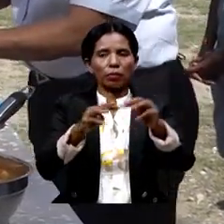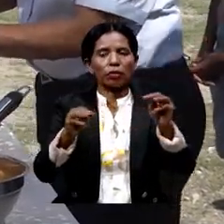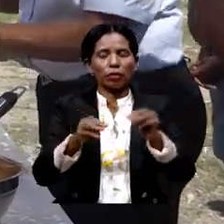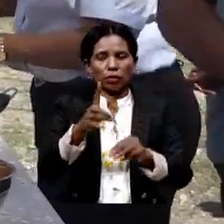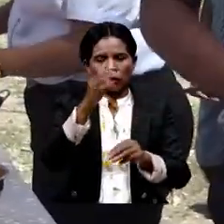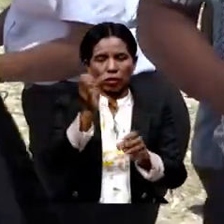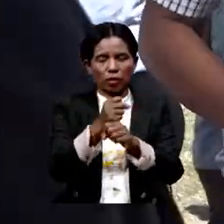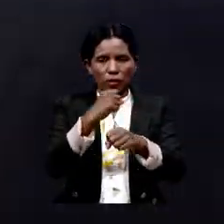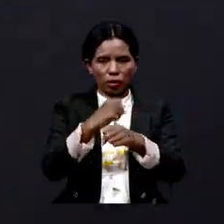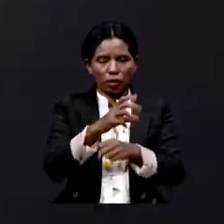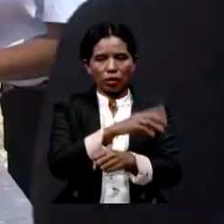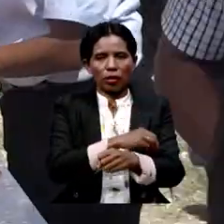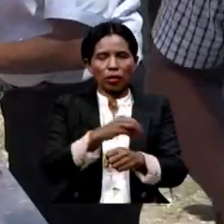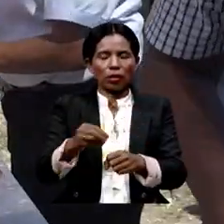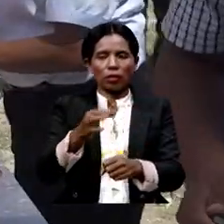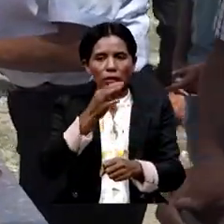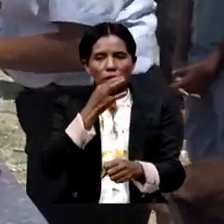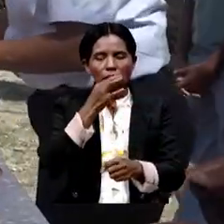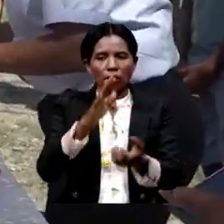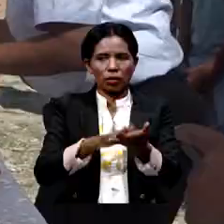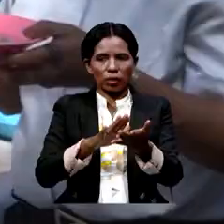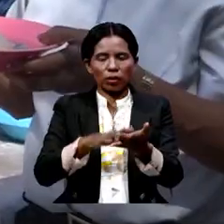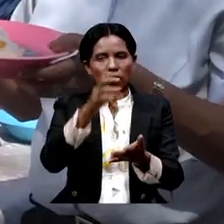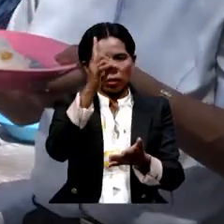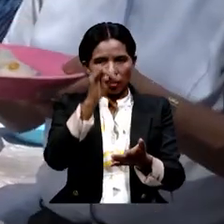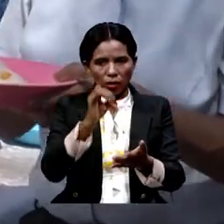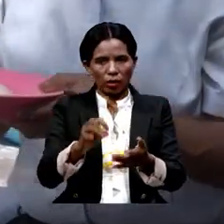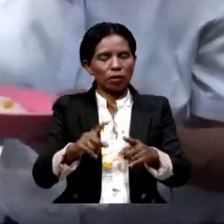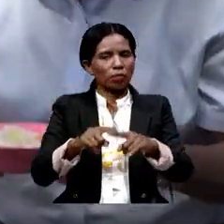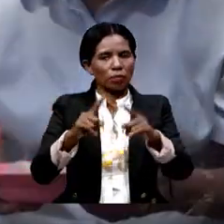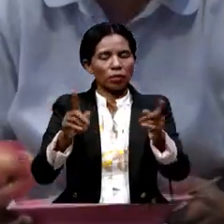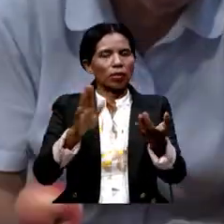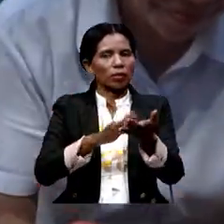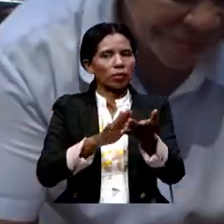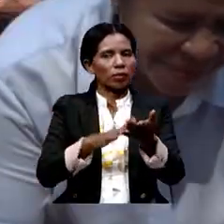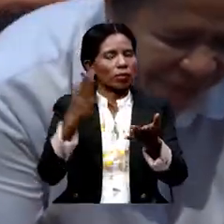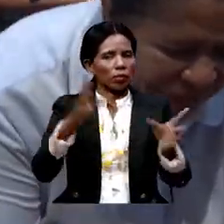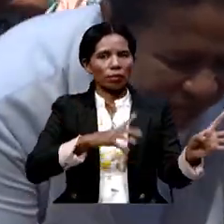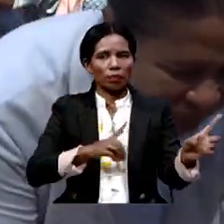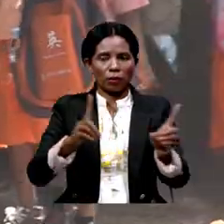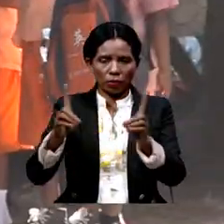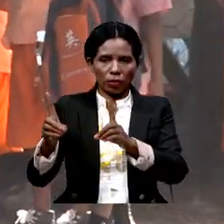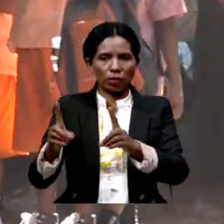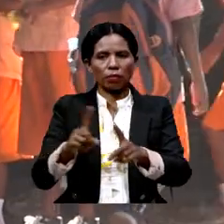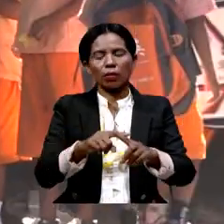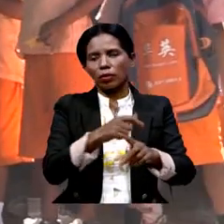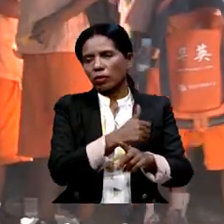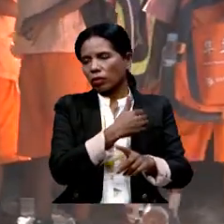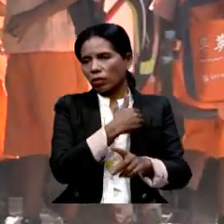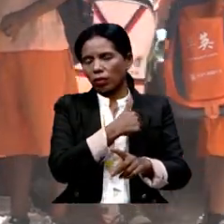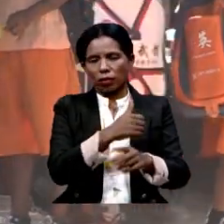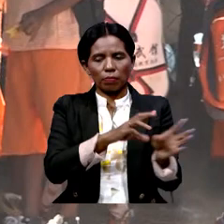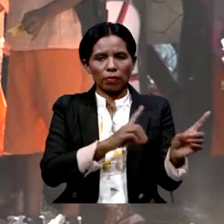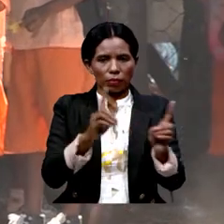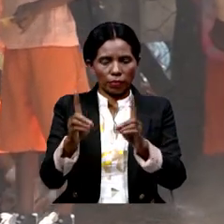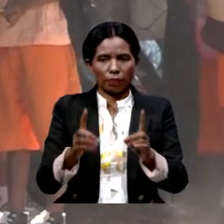Li, falou no lançamento da merenda escolar e a capital de Li, mas bem a Escola Balum implementa ona, no Balum será o que implementa.